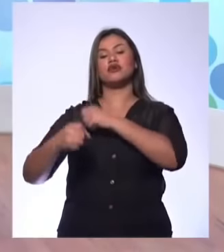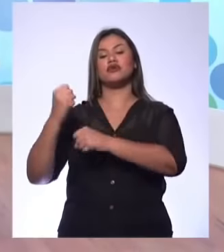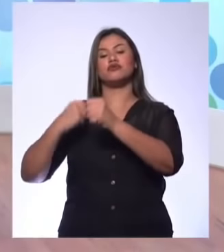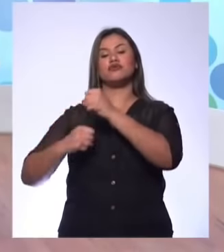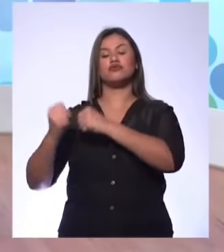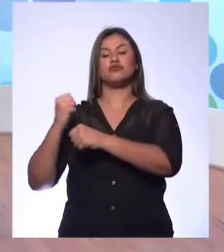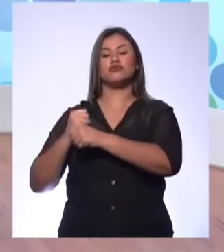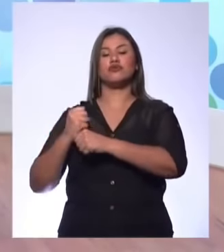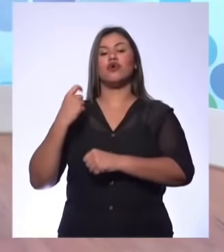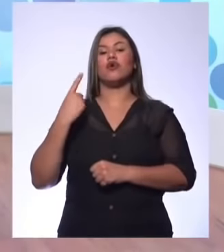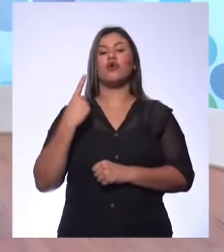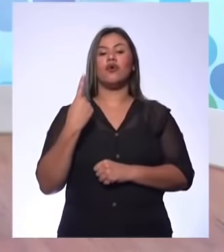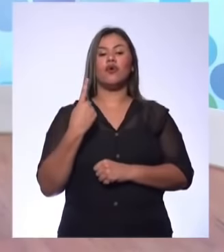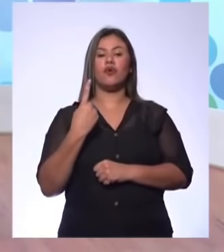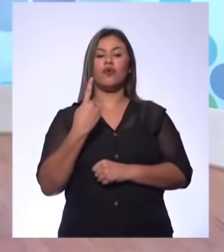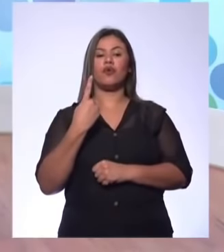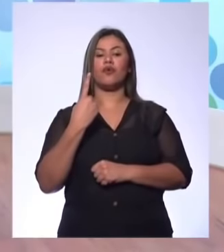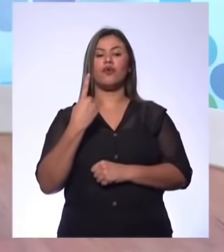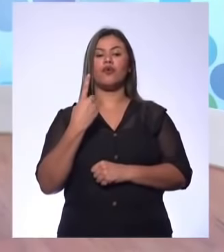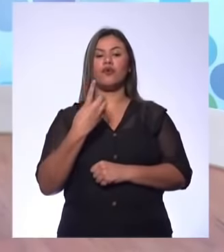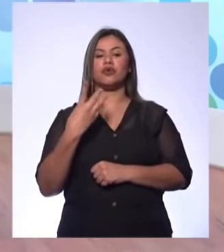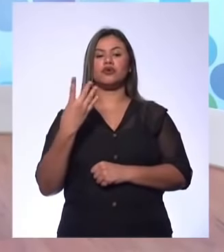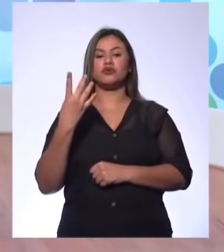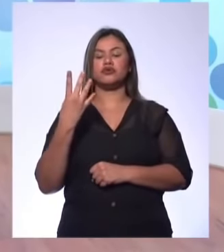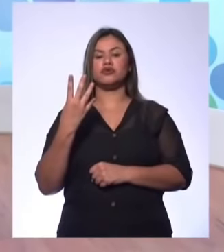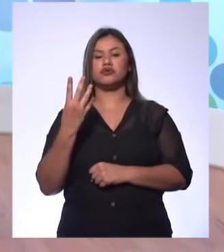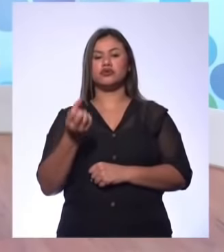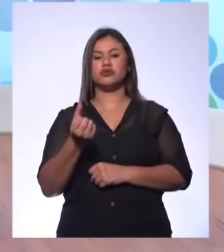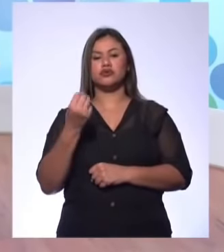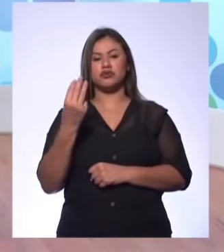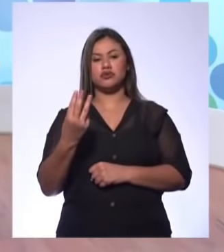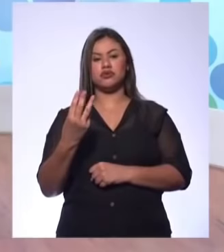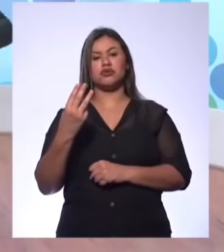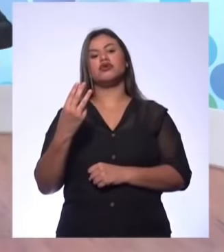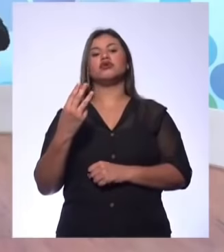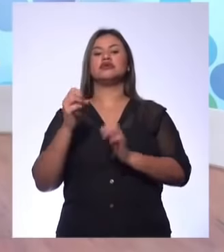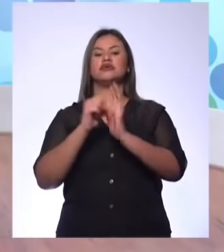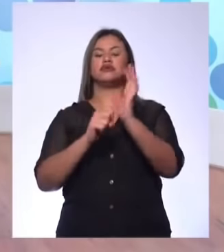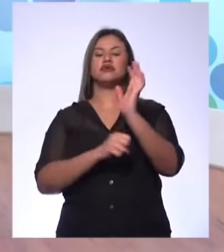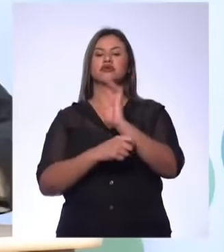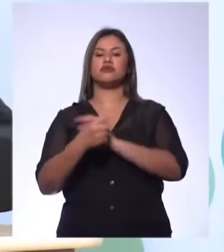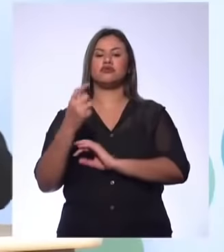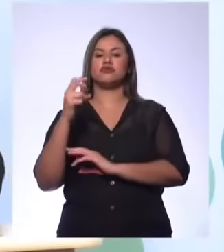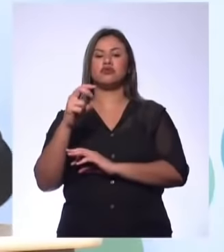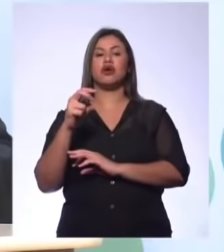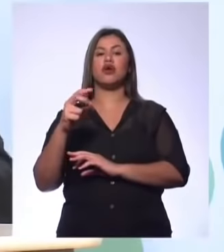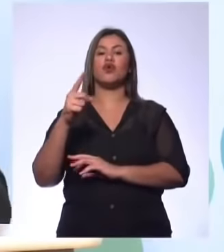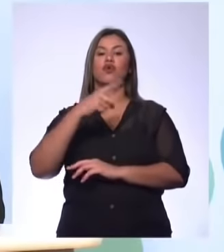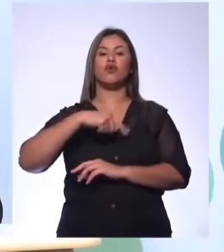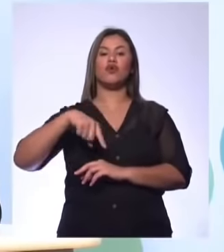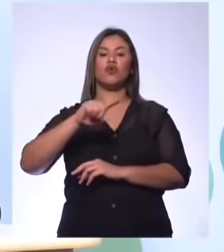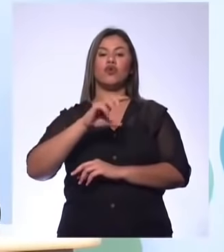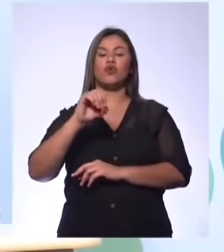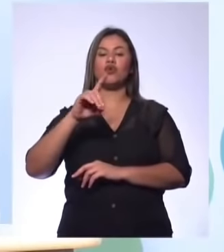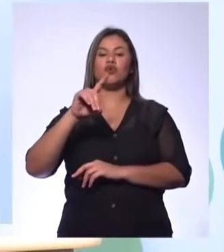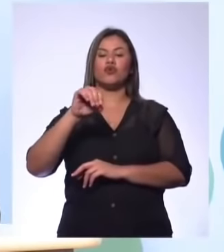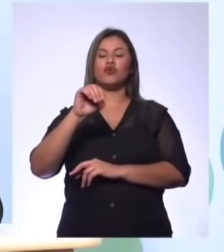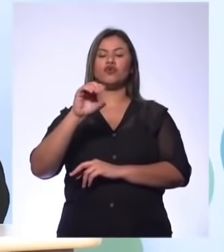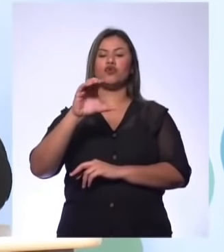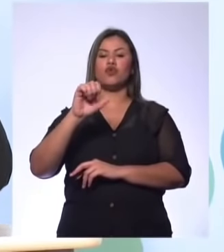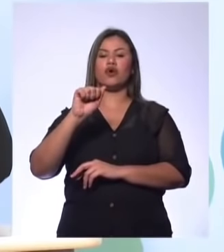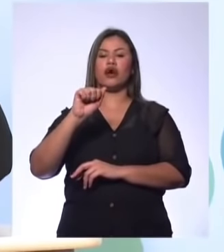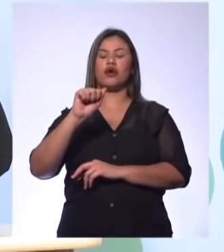476, século V, quando Odoacro, ele, né, o líder das hordas, né, dos povos bárbaros, depõe